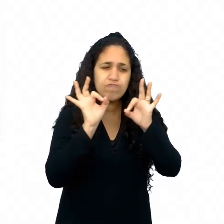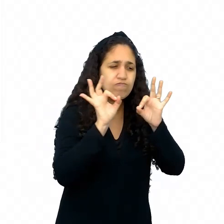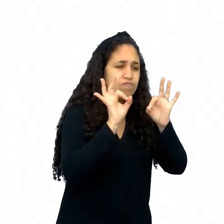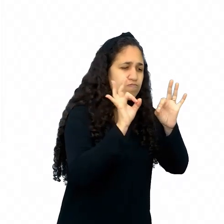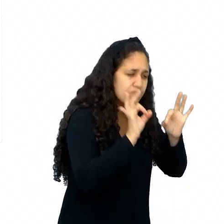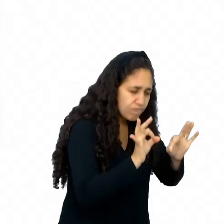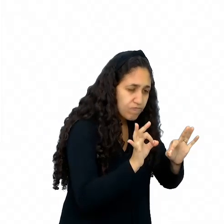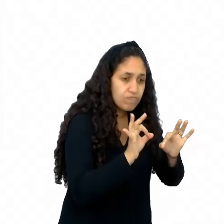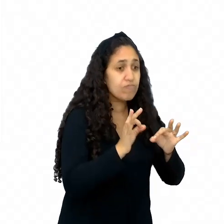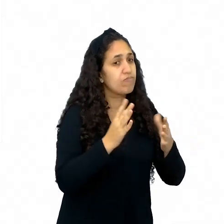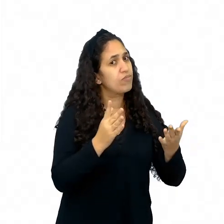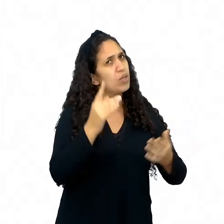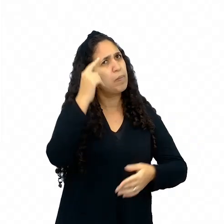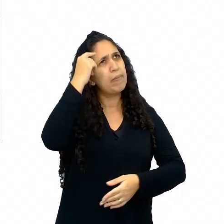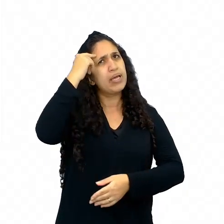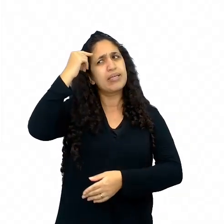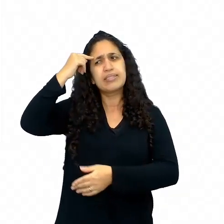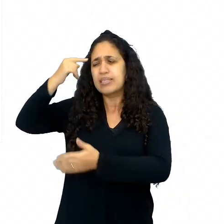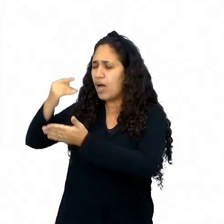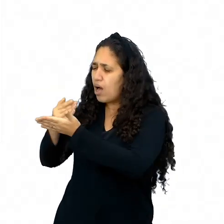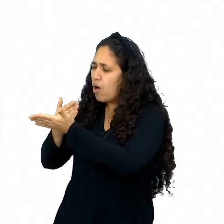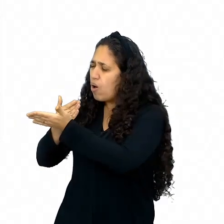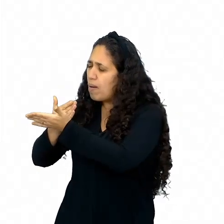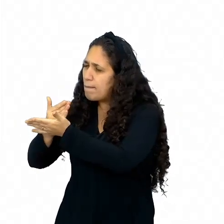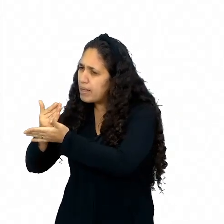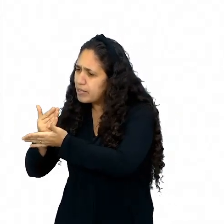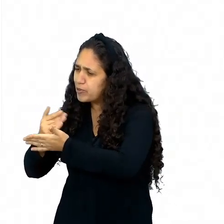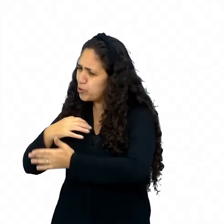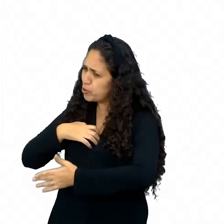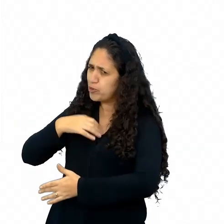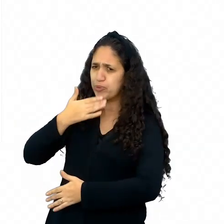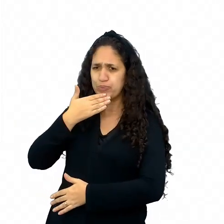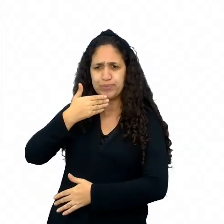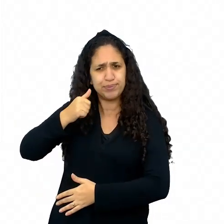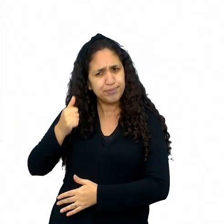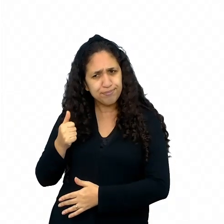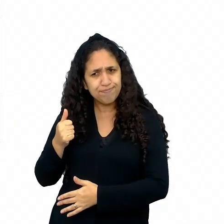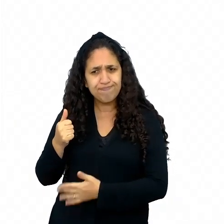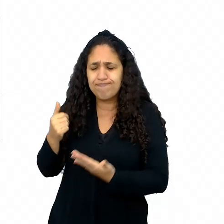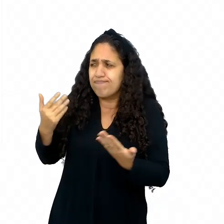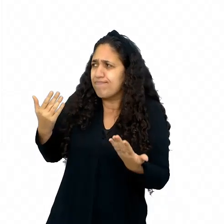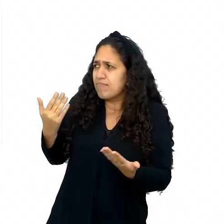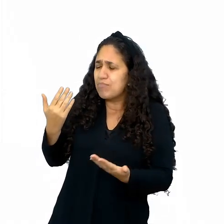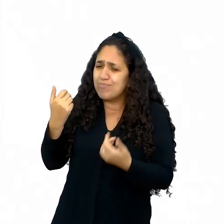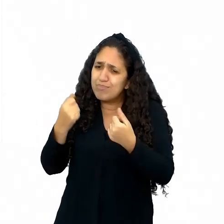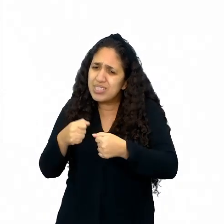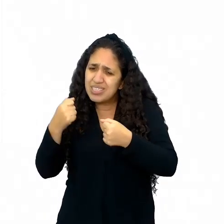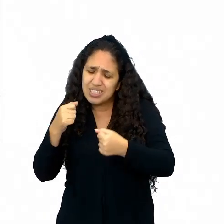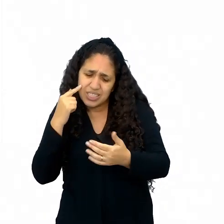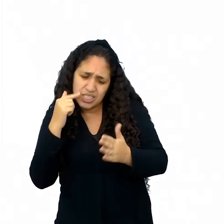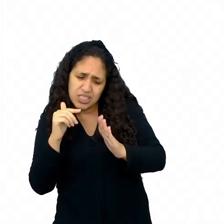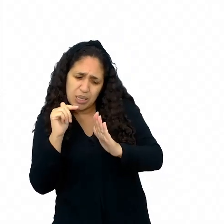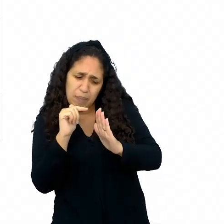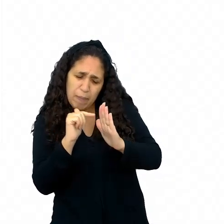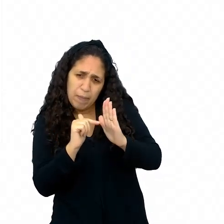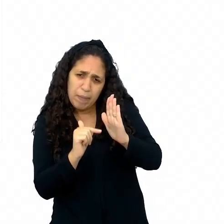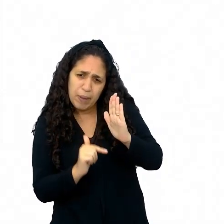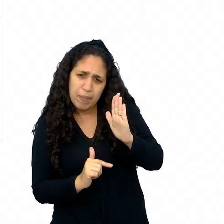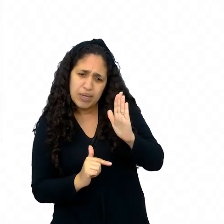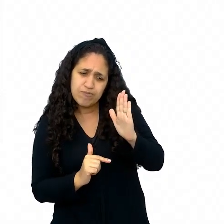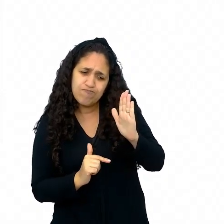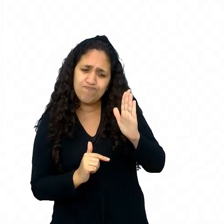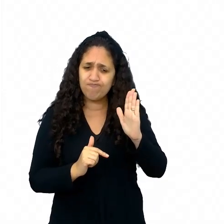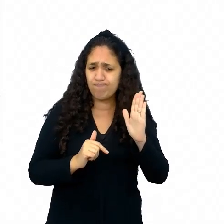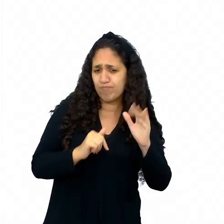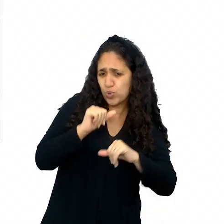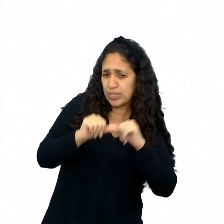da forma como pensamos inicialmente será a melhor forma? Ou será necessário rever alguns pontos? O planejamento é sempre